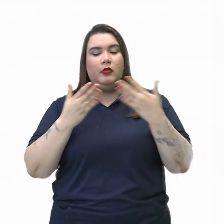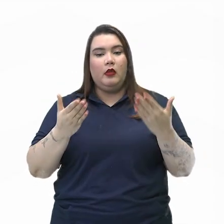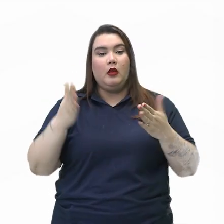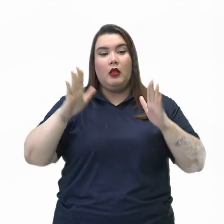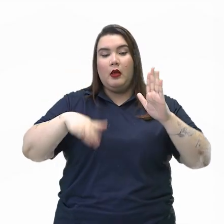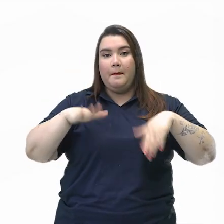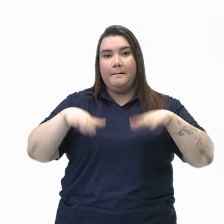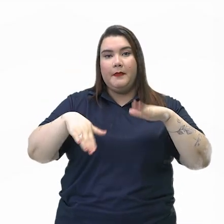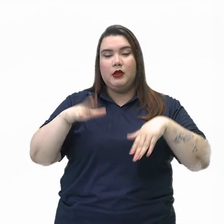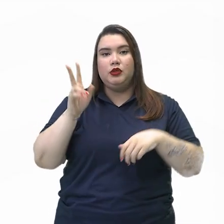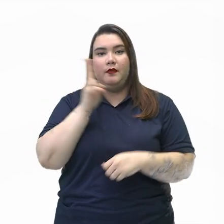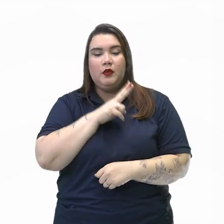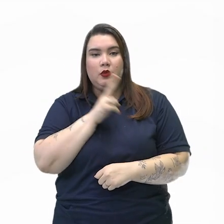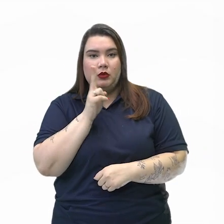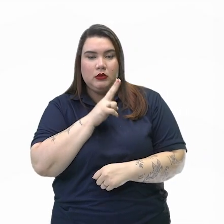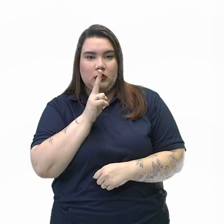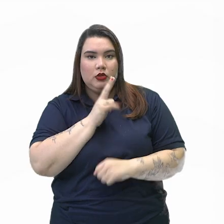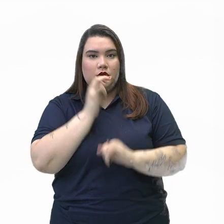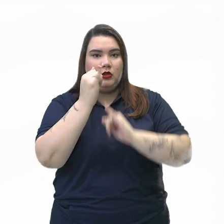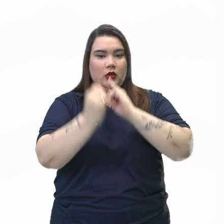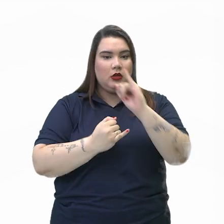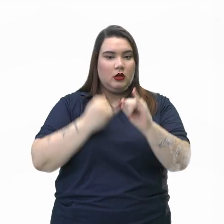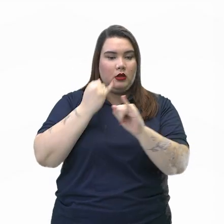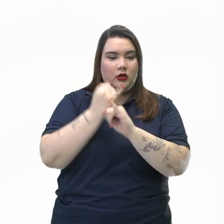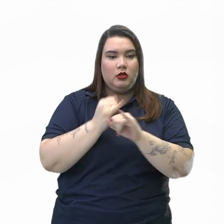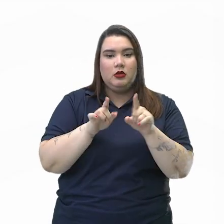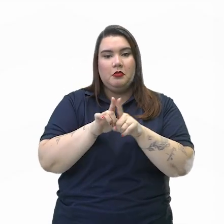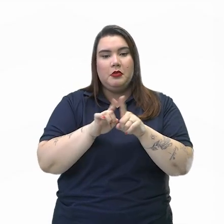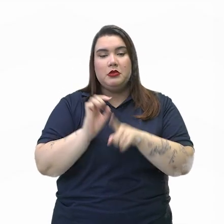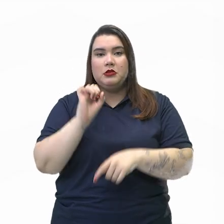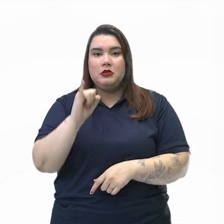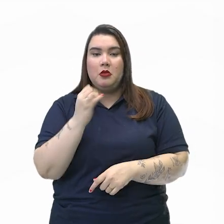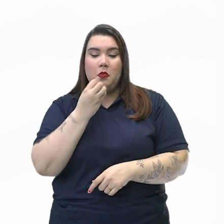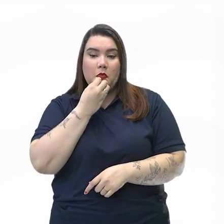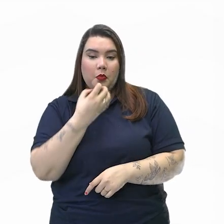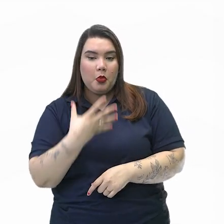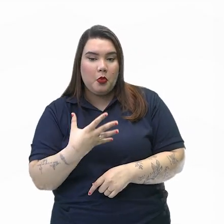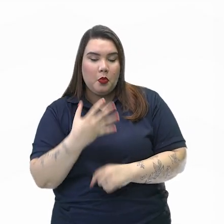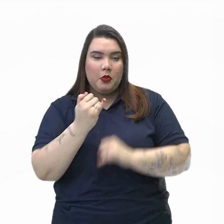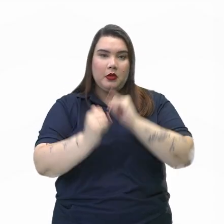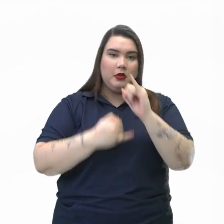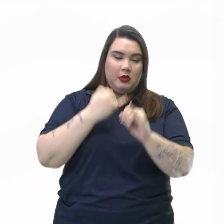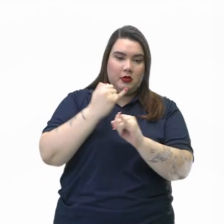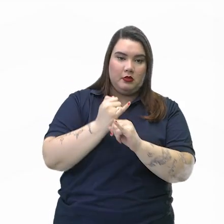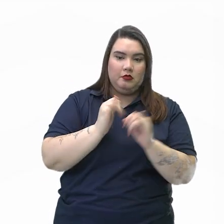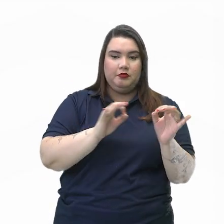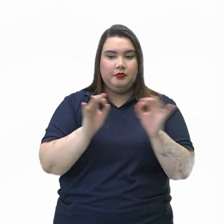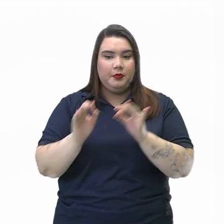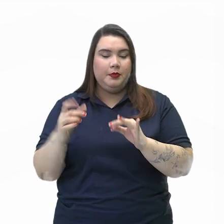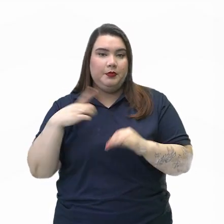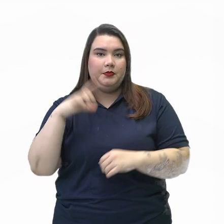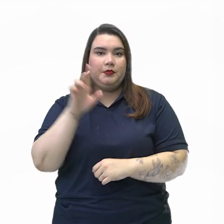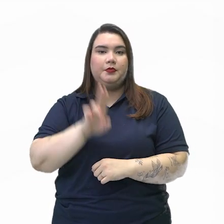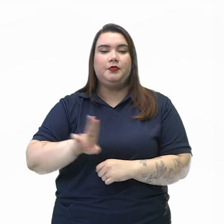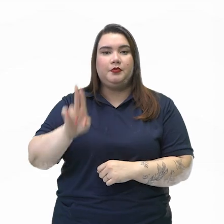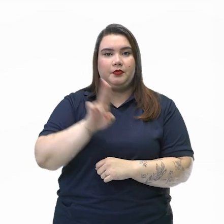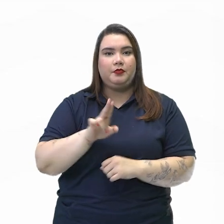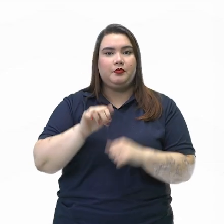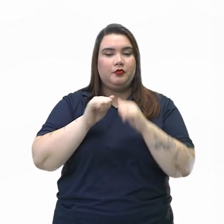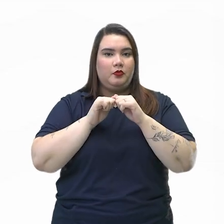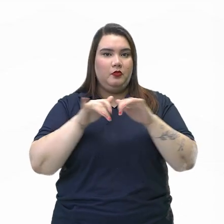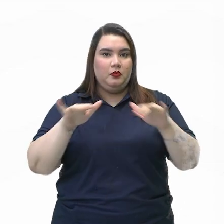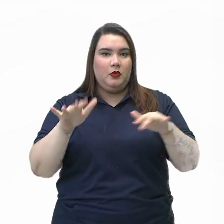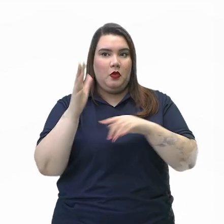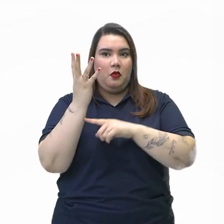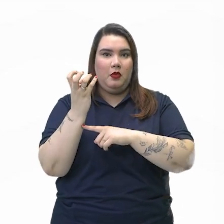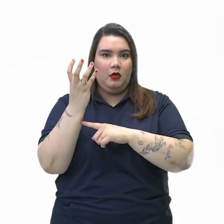aí da velocidade da internet, né? Da qualidade da internet que está sendo usada e transmitida por